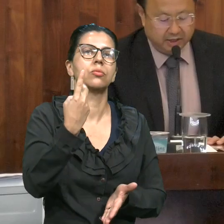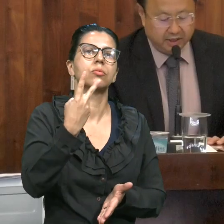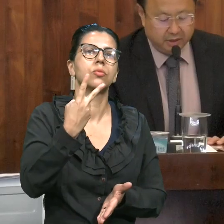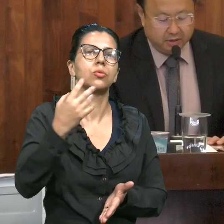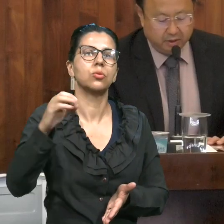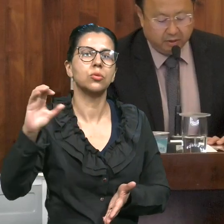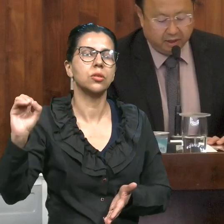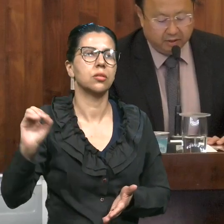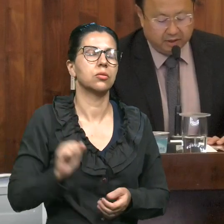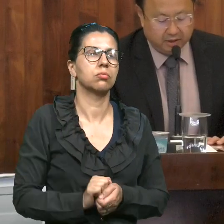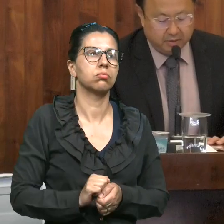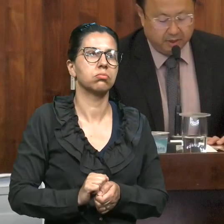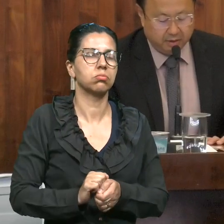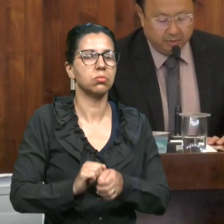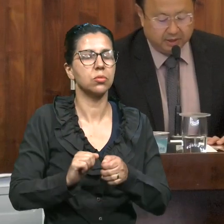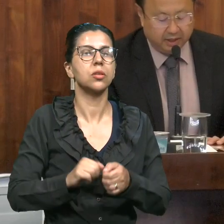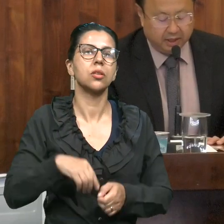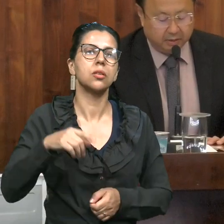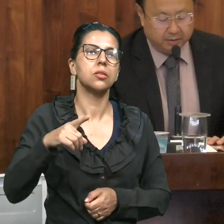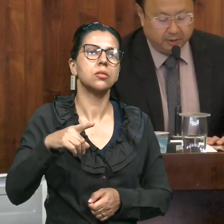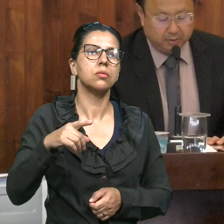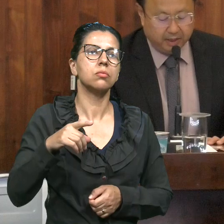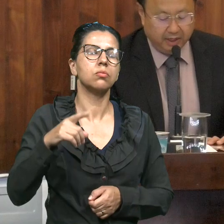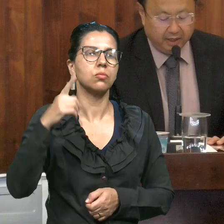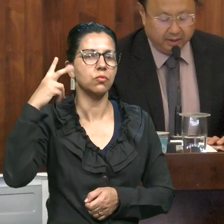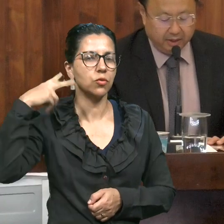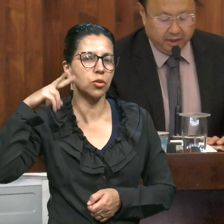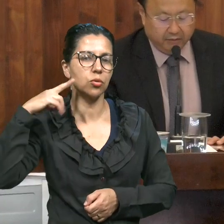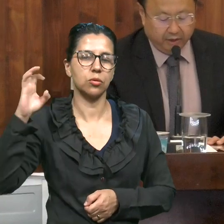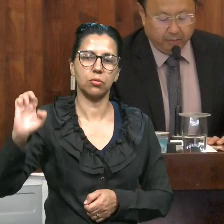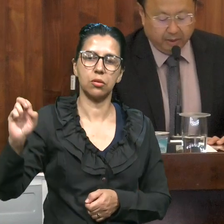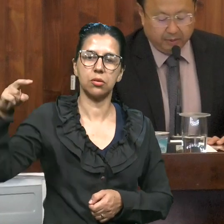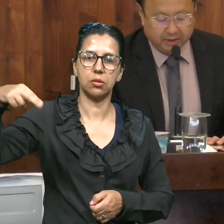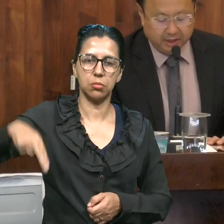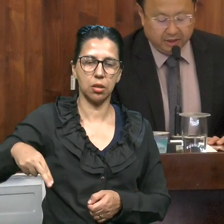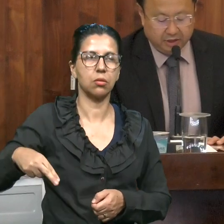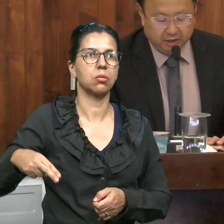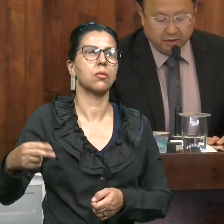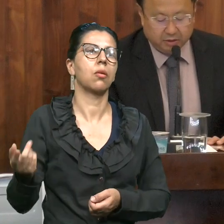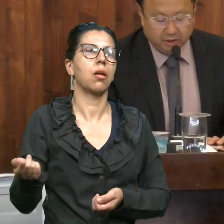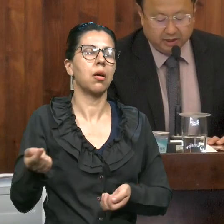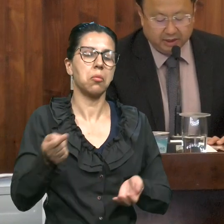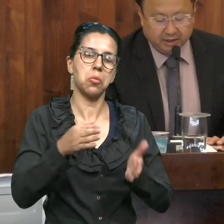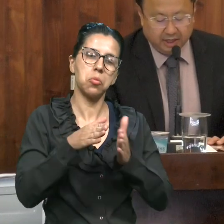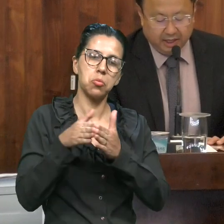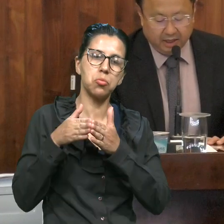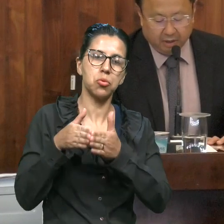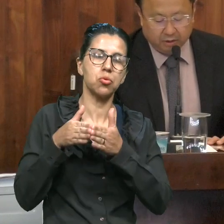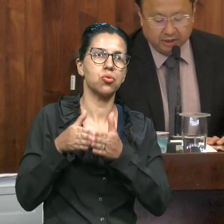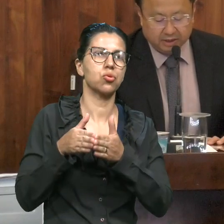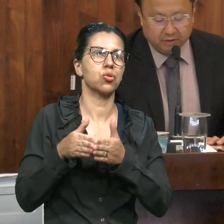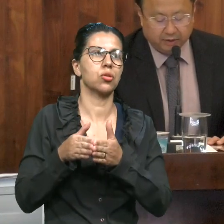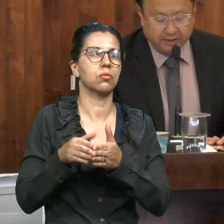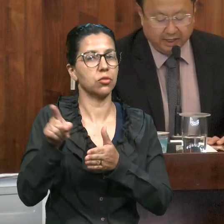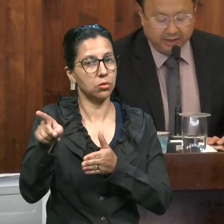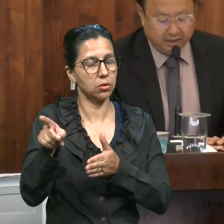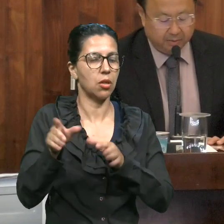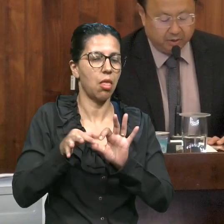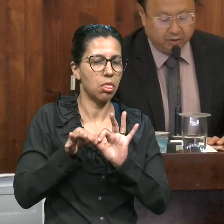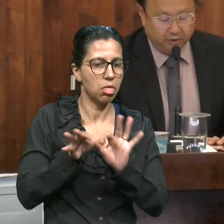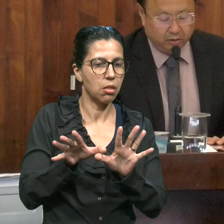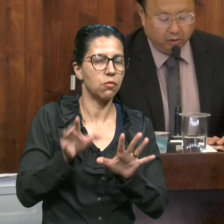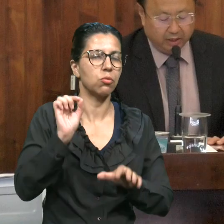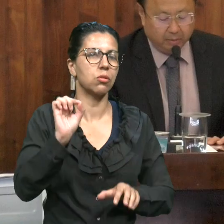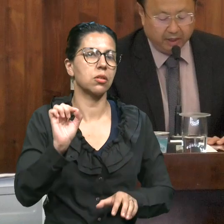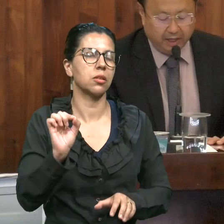2200-2023. Excelentíssimo Eduardo Duarte Nascimento, presidente da Câmara Municipal de Marília. Venho pela presente ao solicitar autorização de Vossa Excelência,